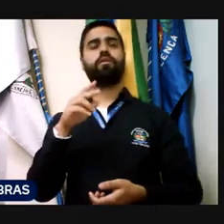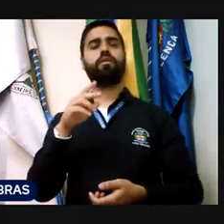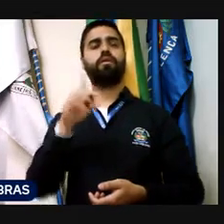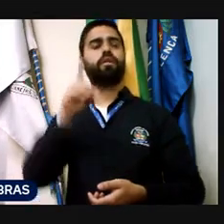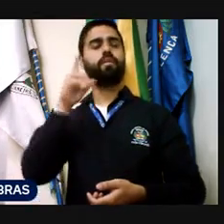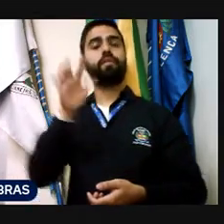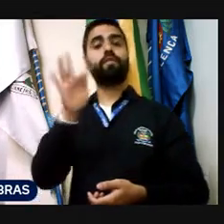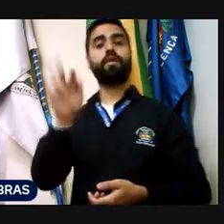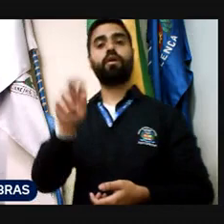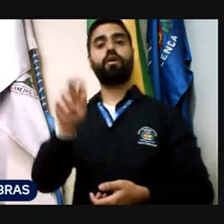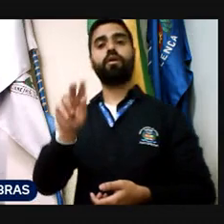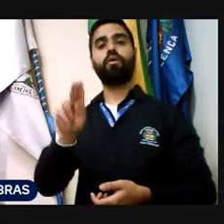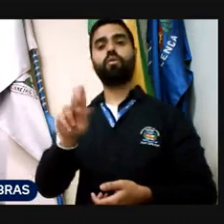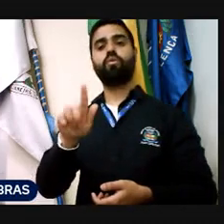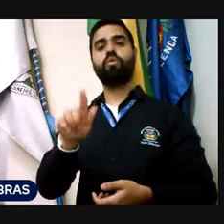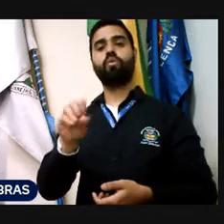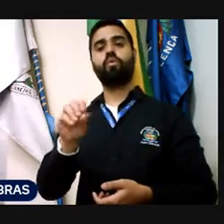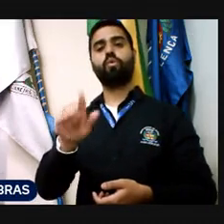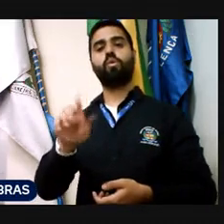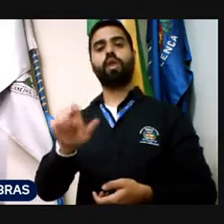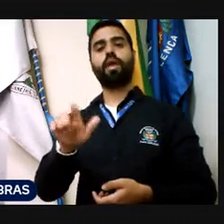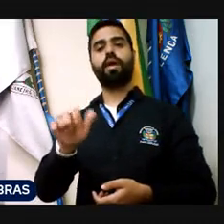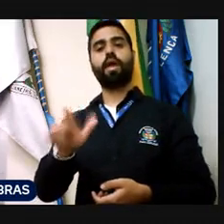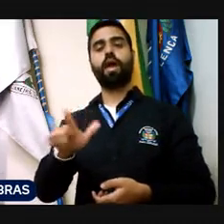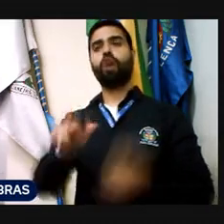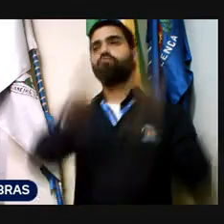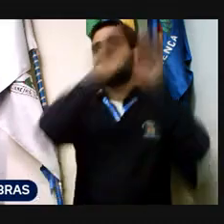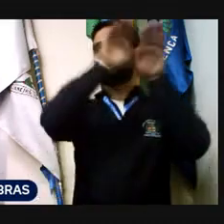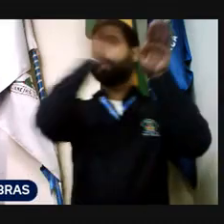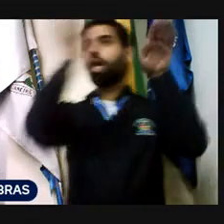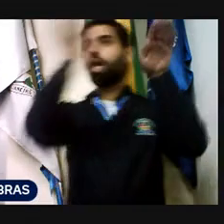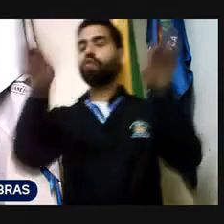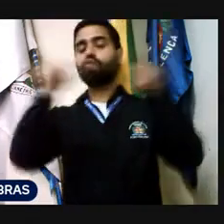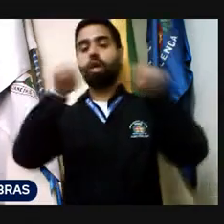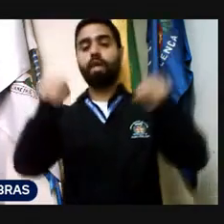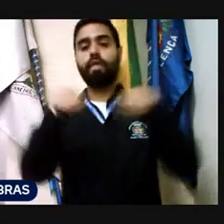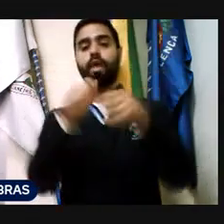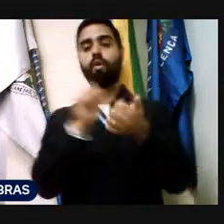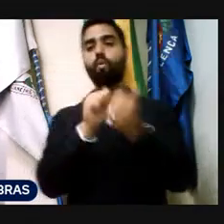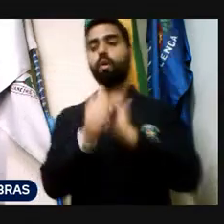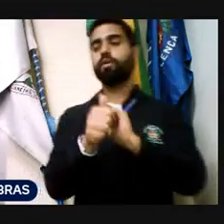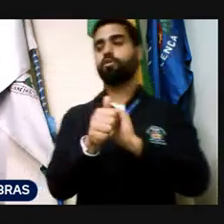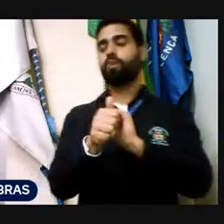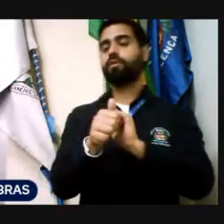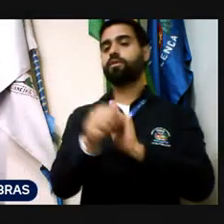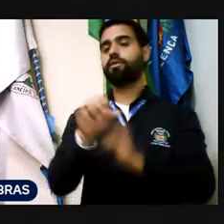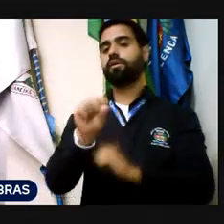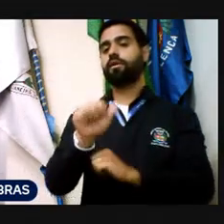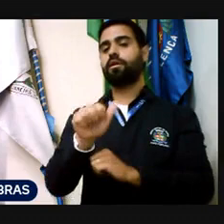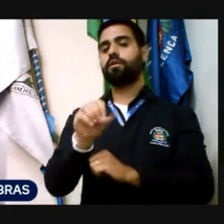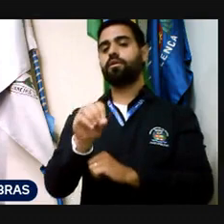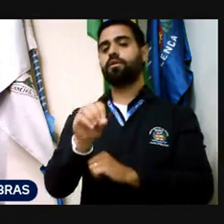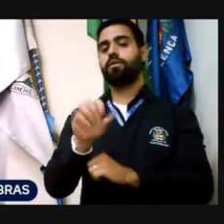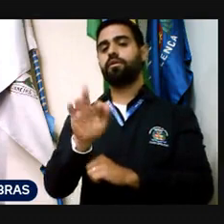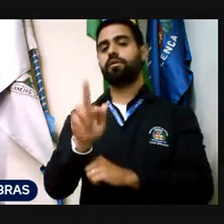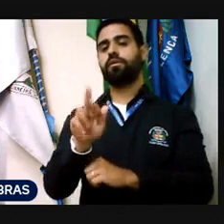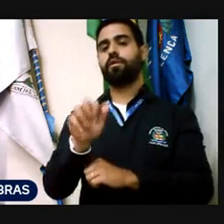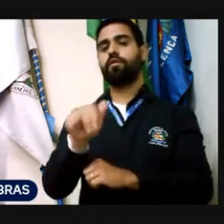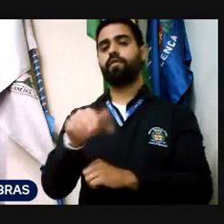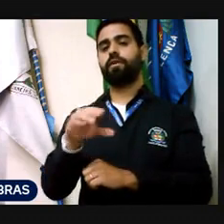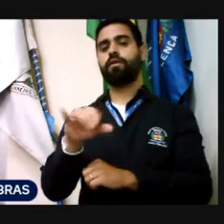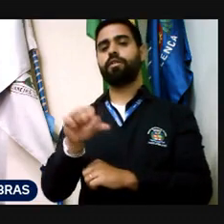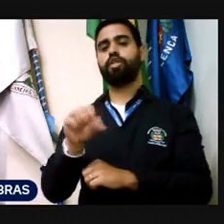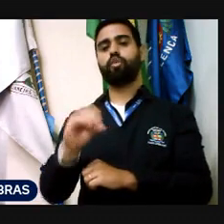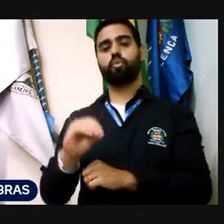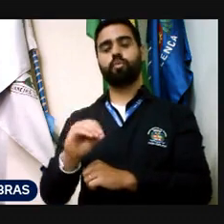Leal, referente à cobertura da quadra do bairro São Francisco. Justificativa. Conforme o esforço e articulação política do